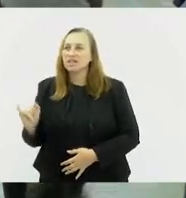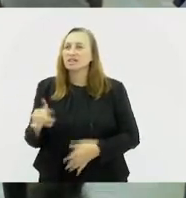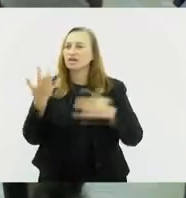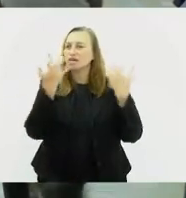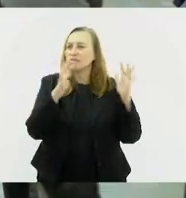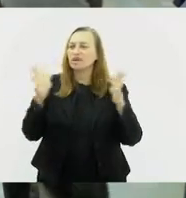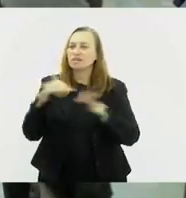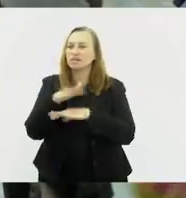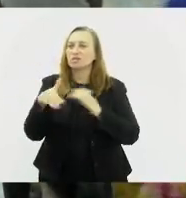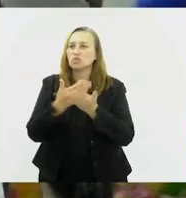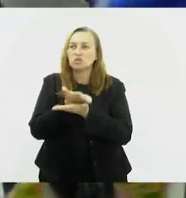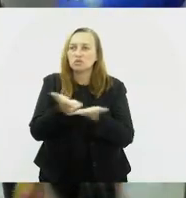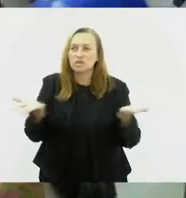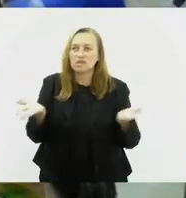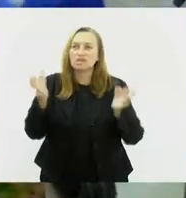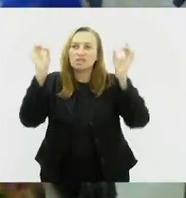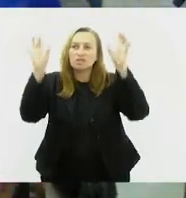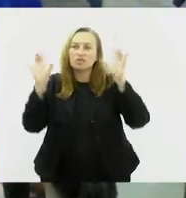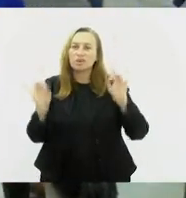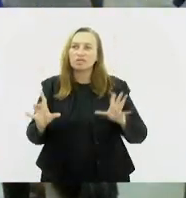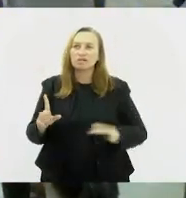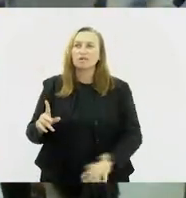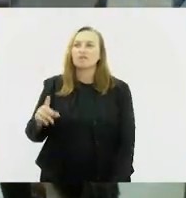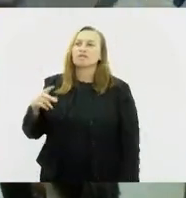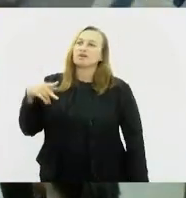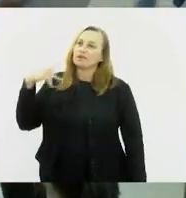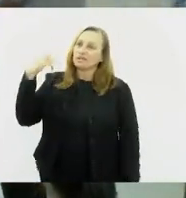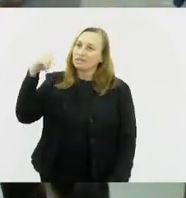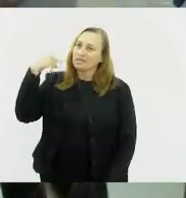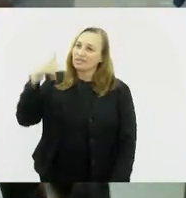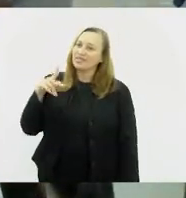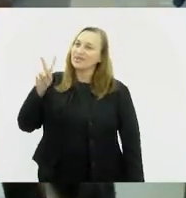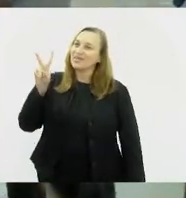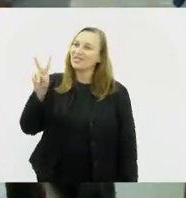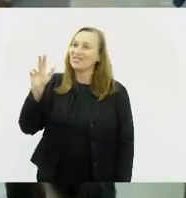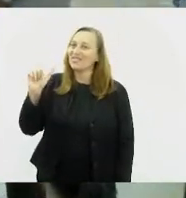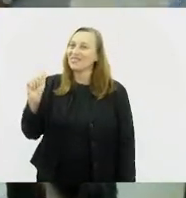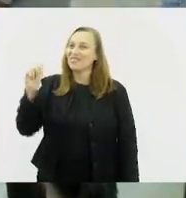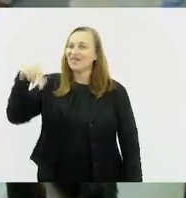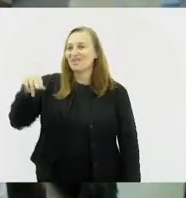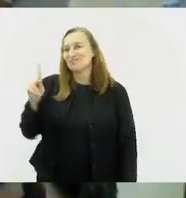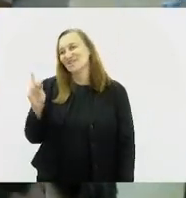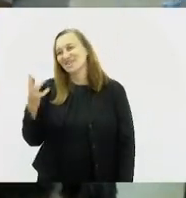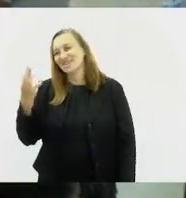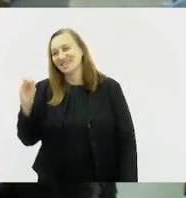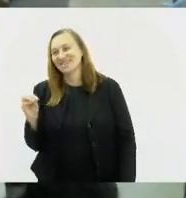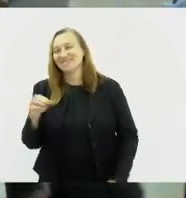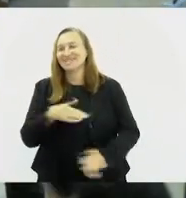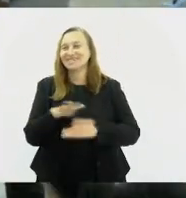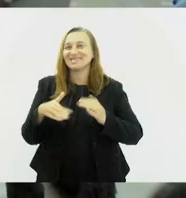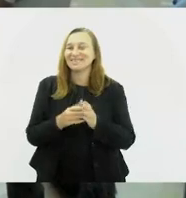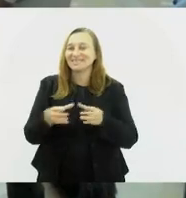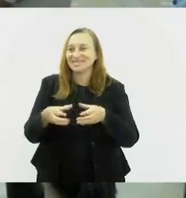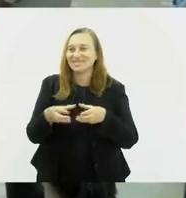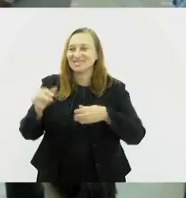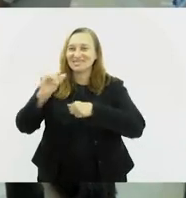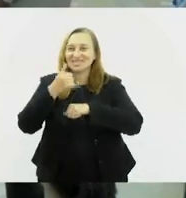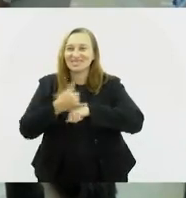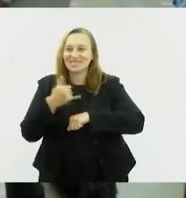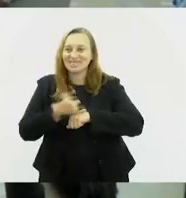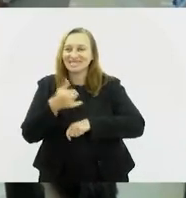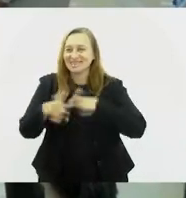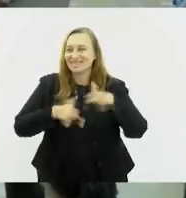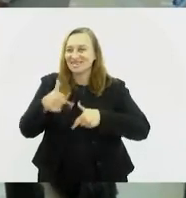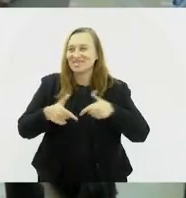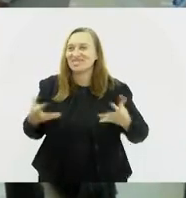aqui, em especial o vereador Vampirinho, deputado Munir, e a toda a equipe de Volta Redonda, que sempre fez esse trabalho maravilhoso.